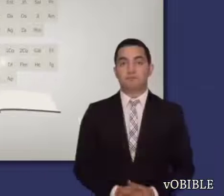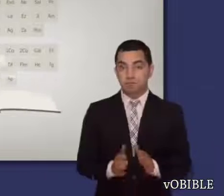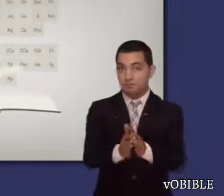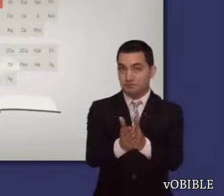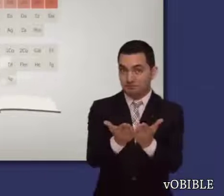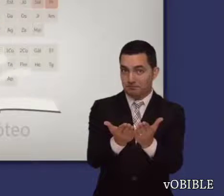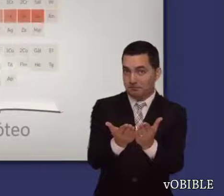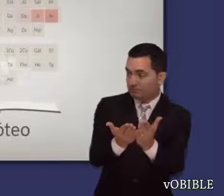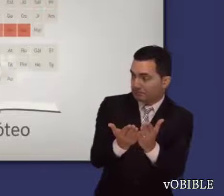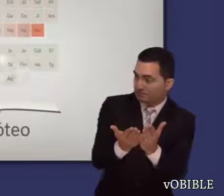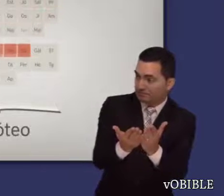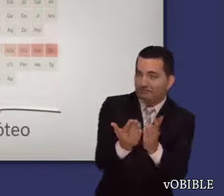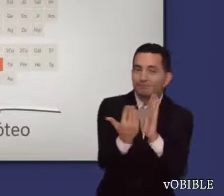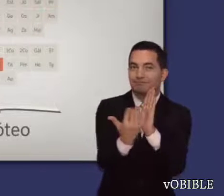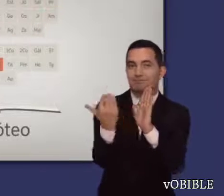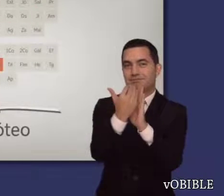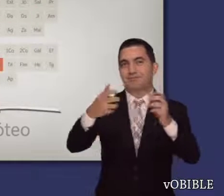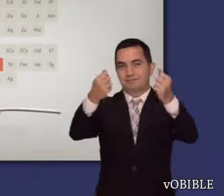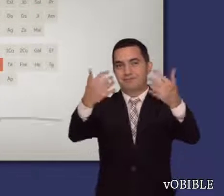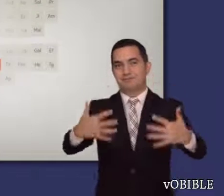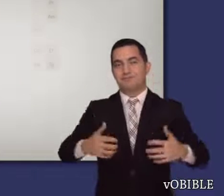Uma introdução a 2 Timóteo.